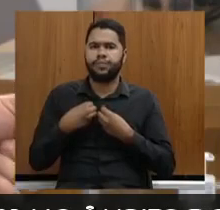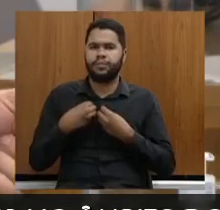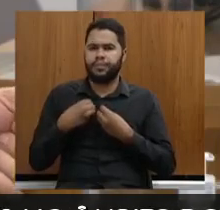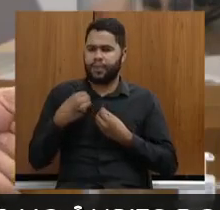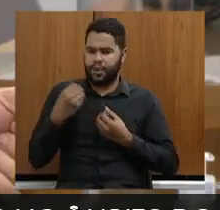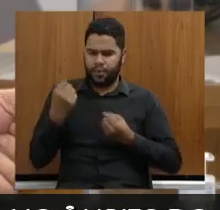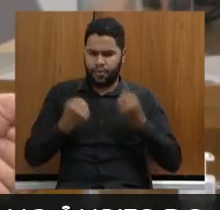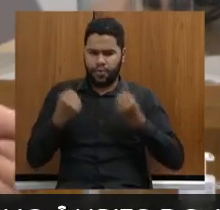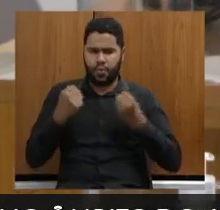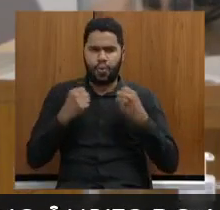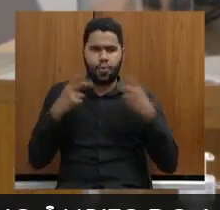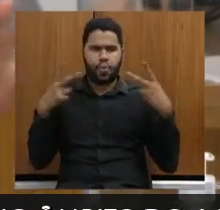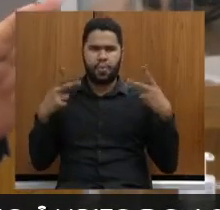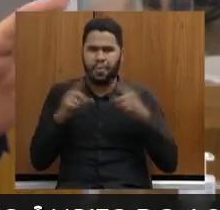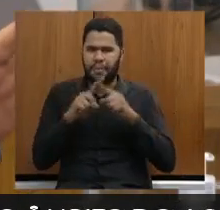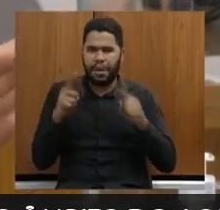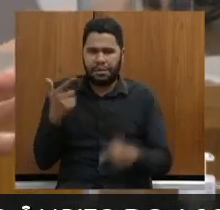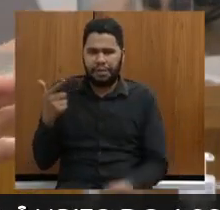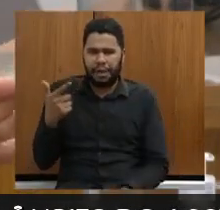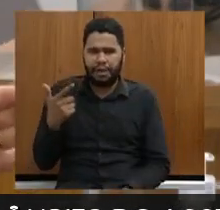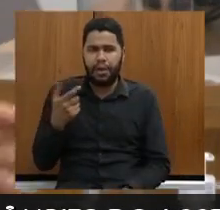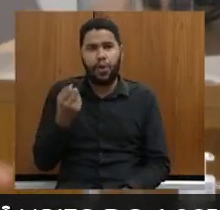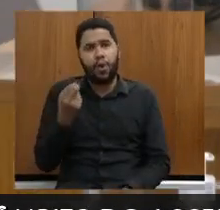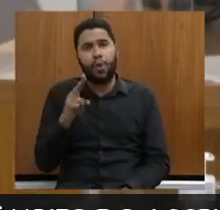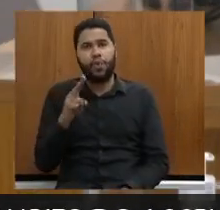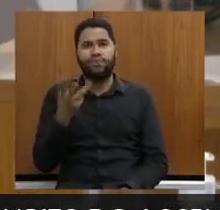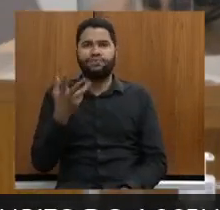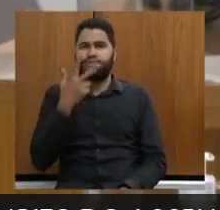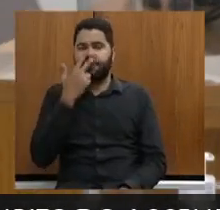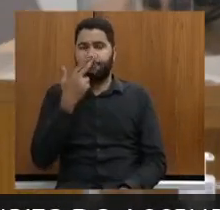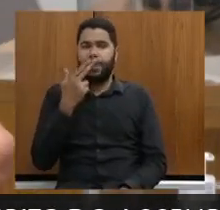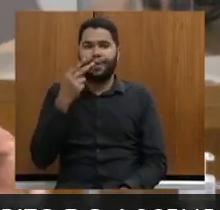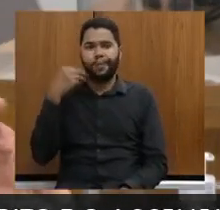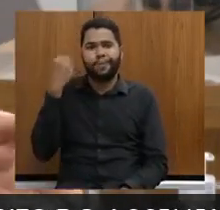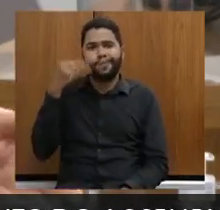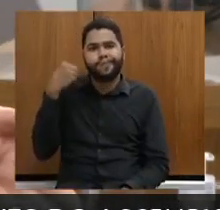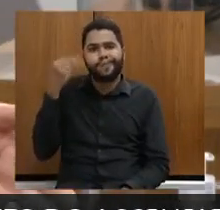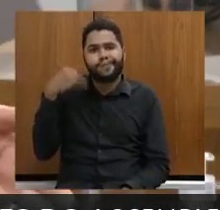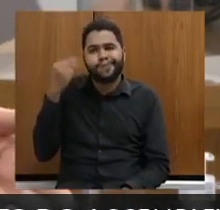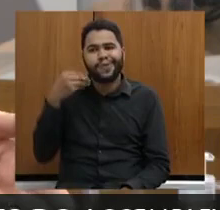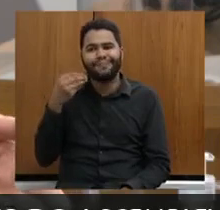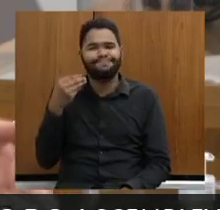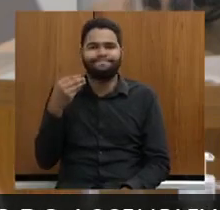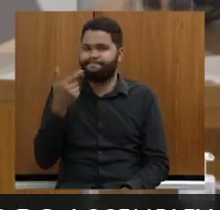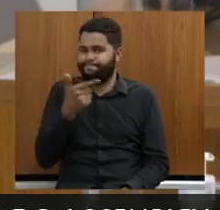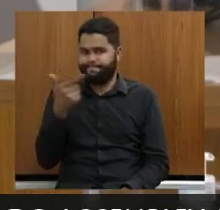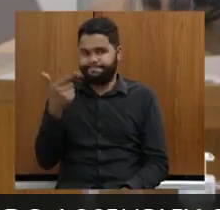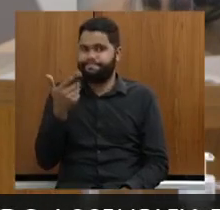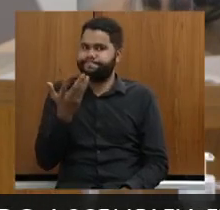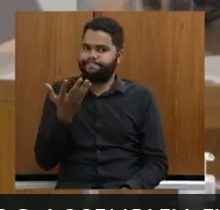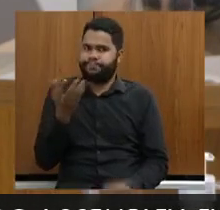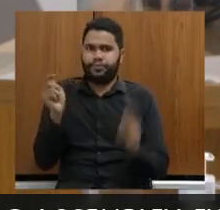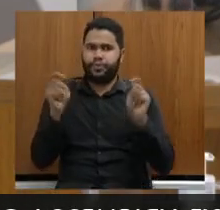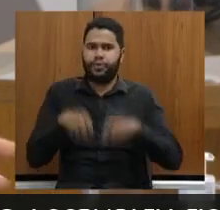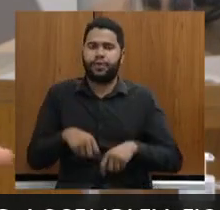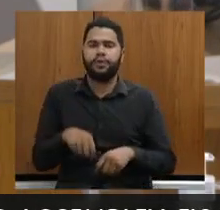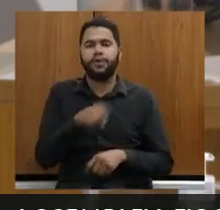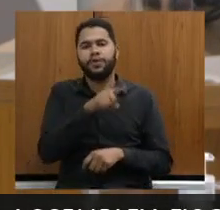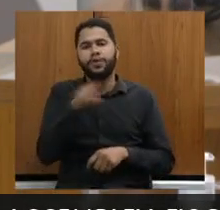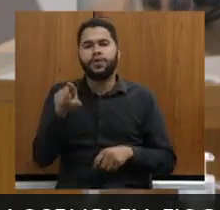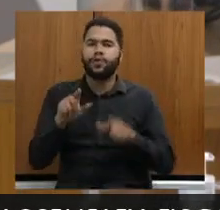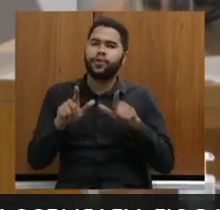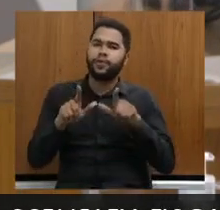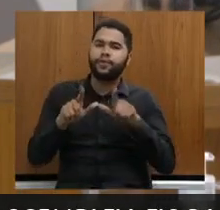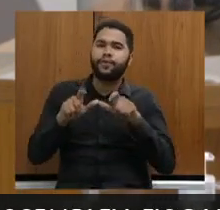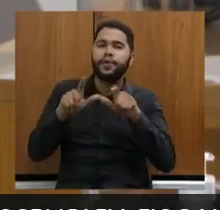motorista inabilitado ou motorista que não tenha experiência para sua condução e quando você vai